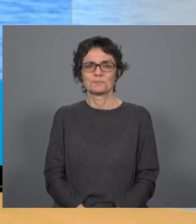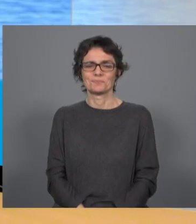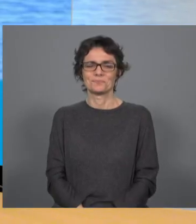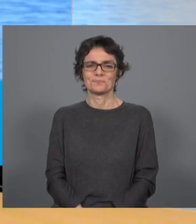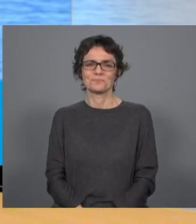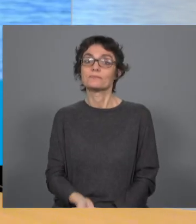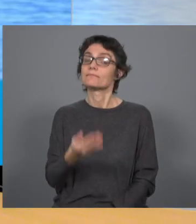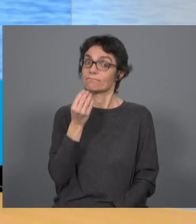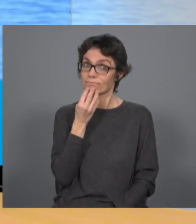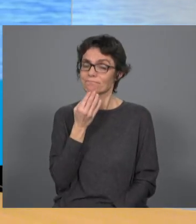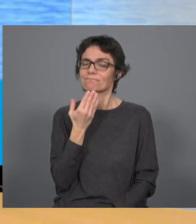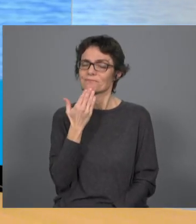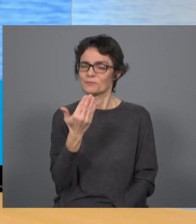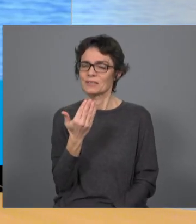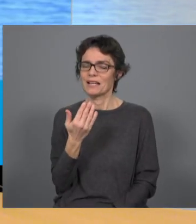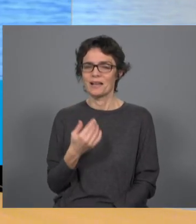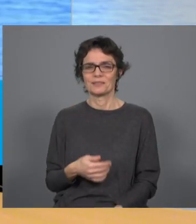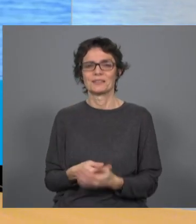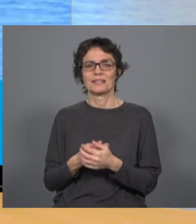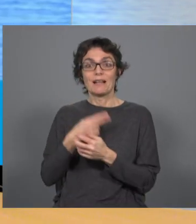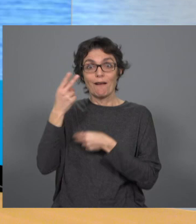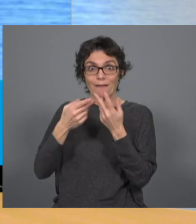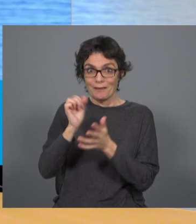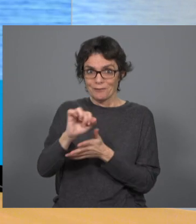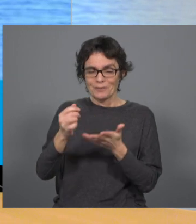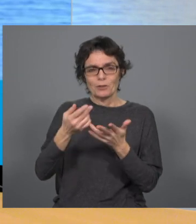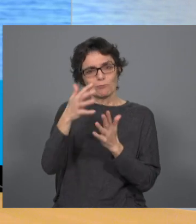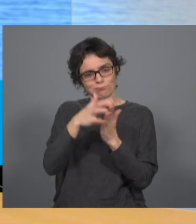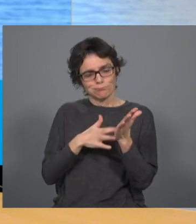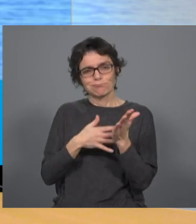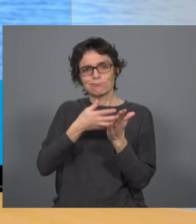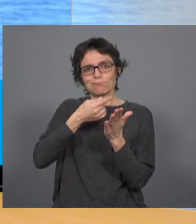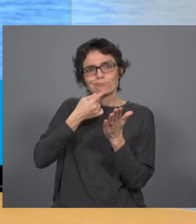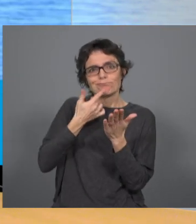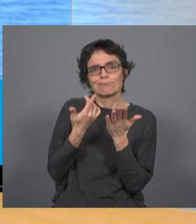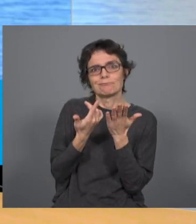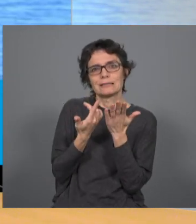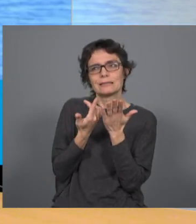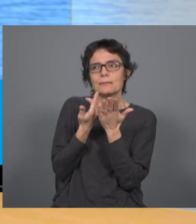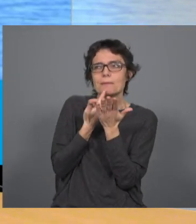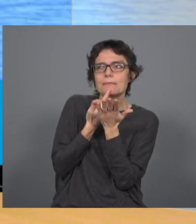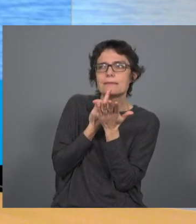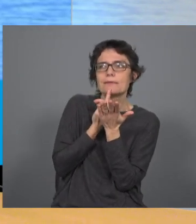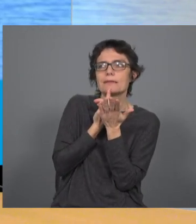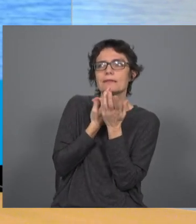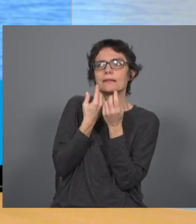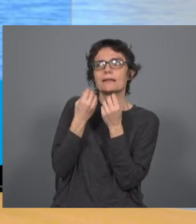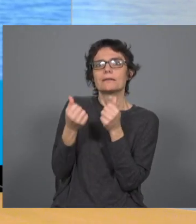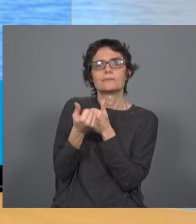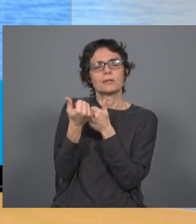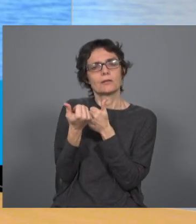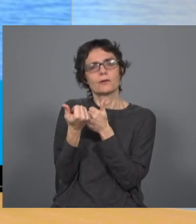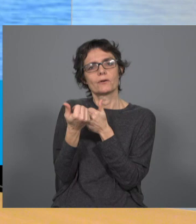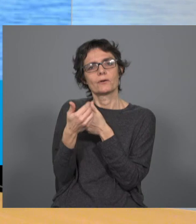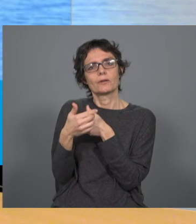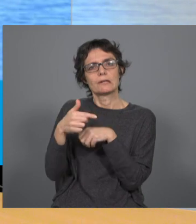muito obrigado por nos ter ajudado aqui a entrar numa densidade, digamos, que está contida